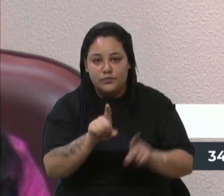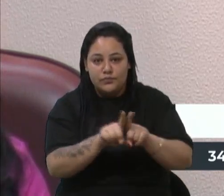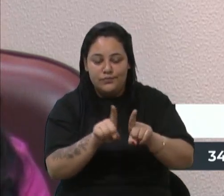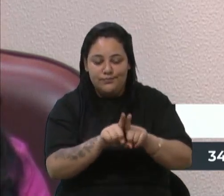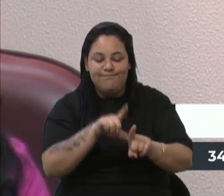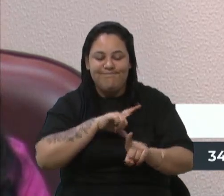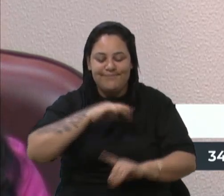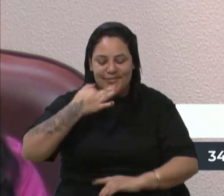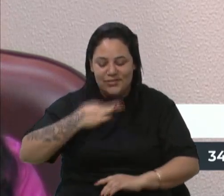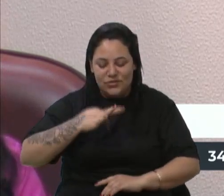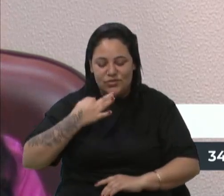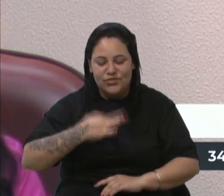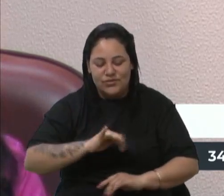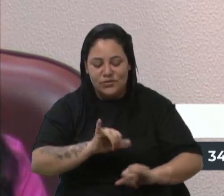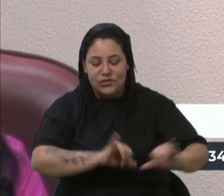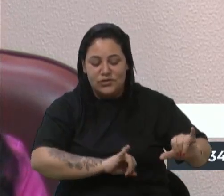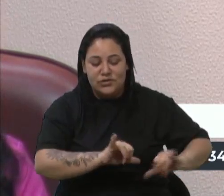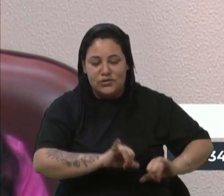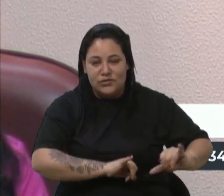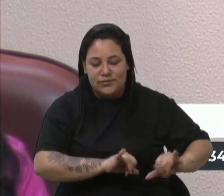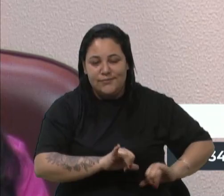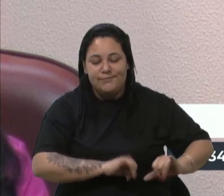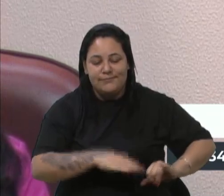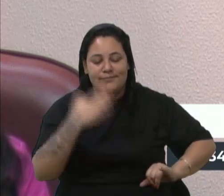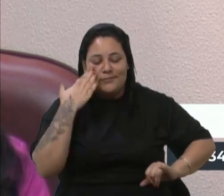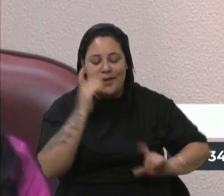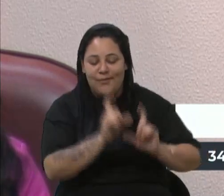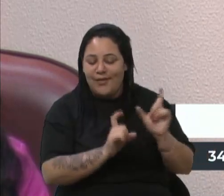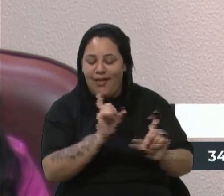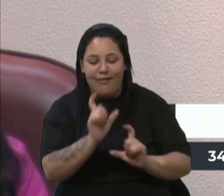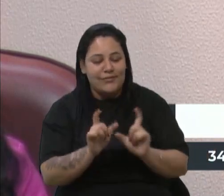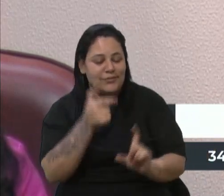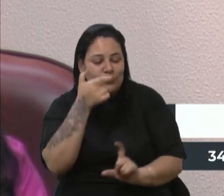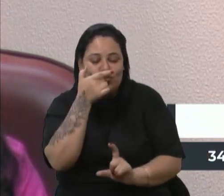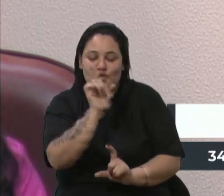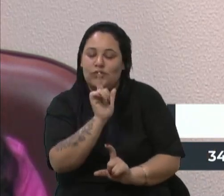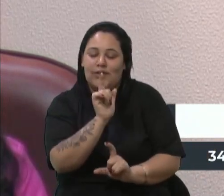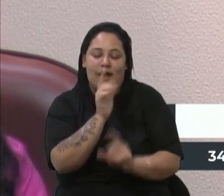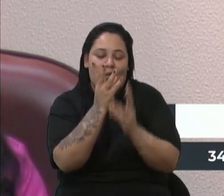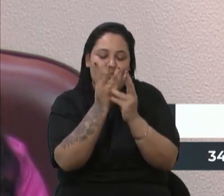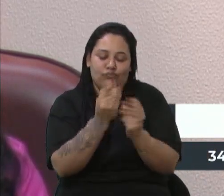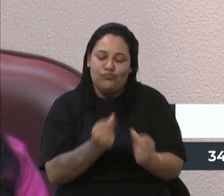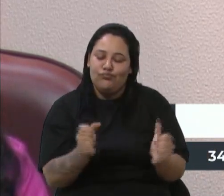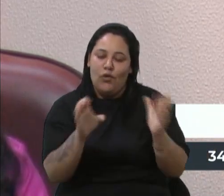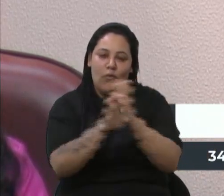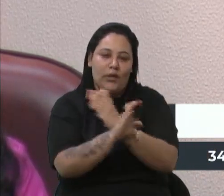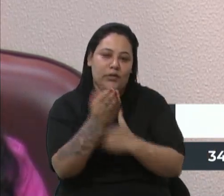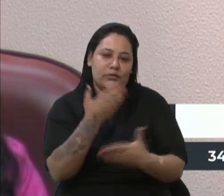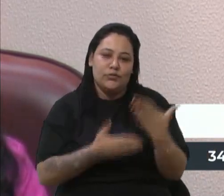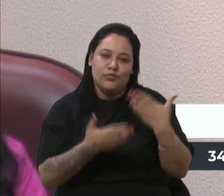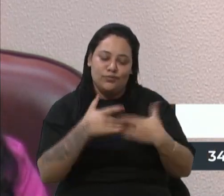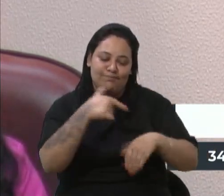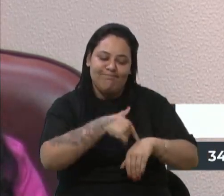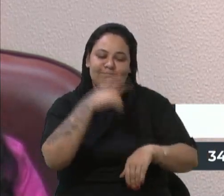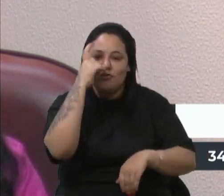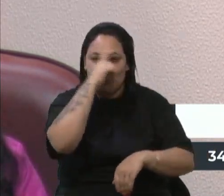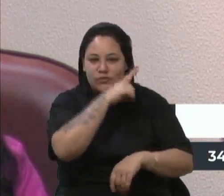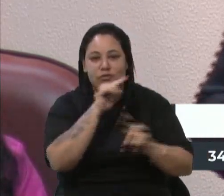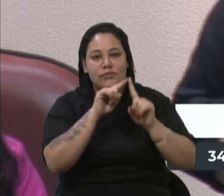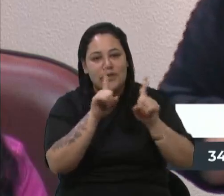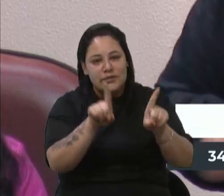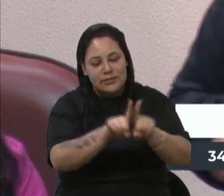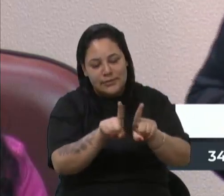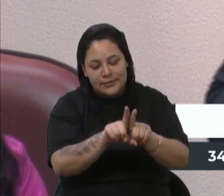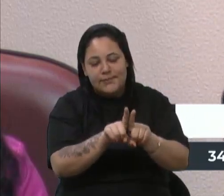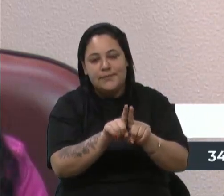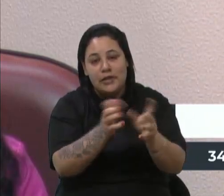dor de sofrimento por essa perda palavras são incapazes de consolar o coração dos familiares nessa hora tão difícil e também gostaria de